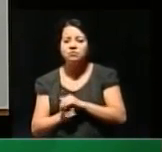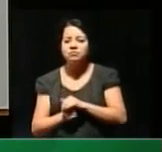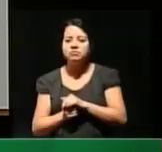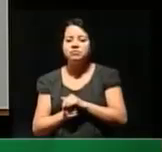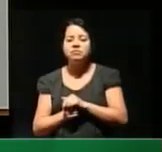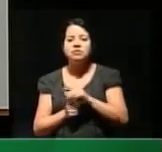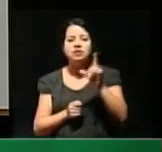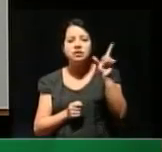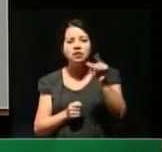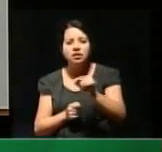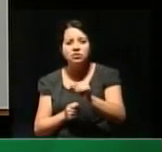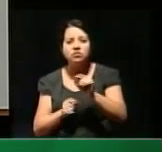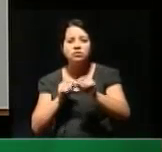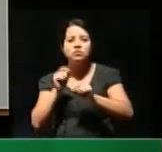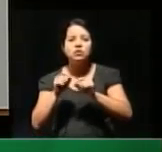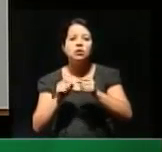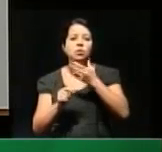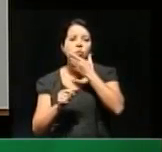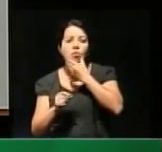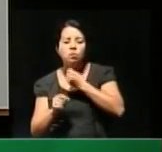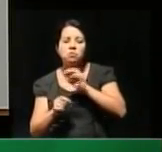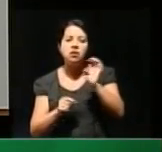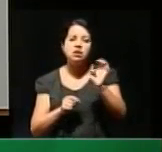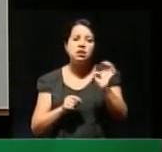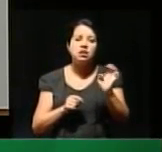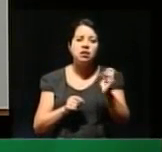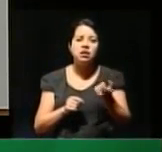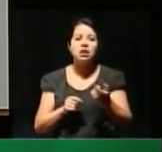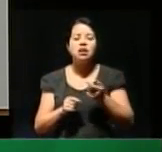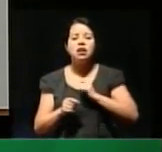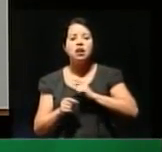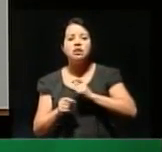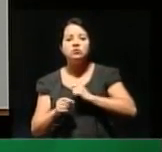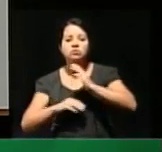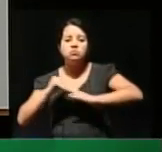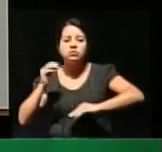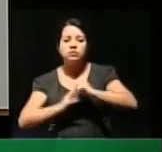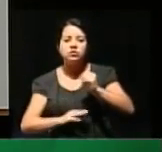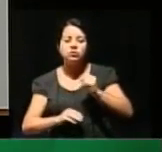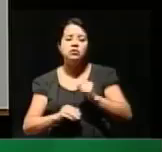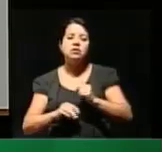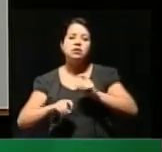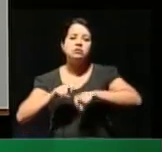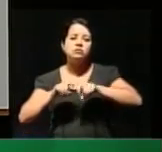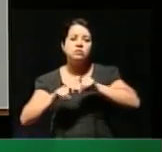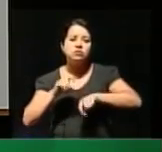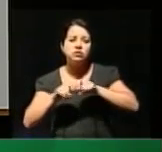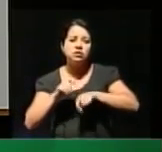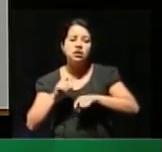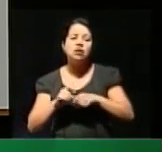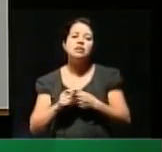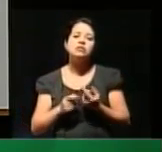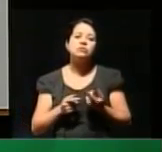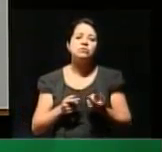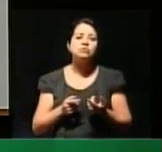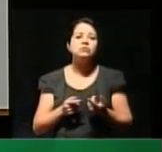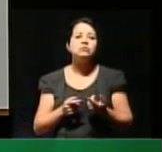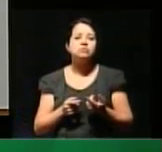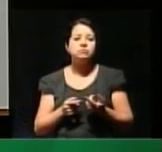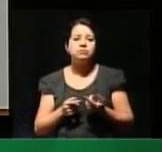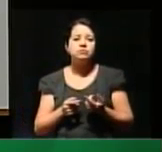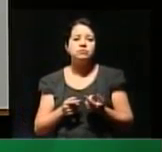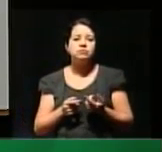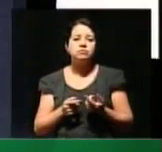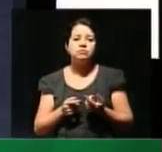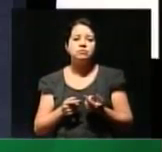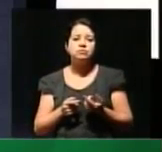homens que fazem sexo com homens, o azul é programas para profissionais do sexo e clientes lá, no